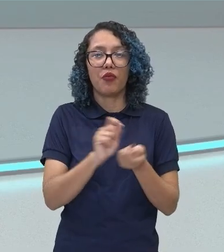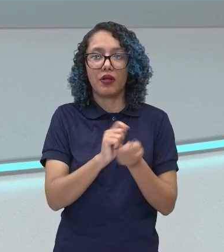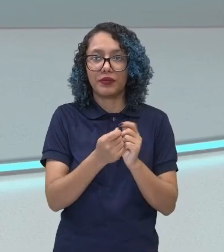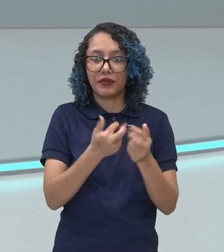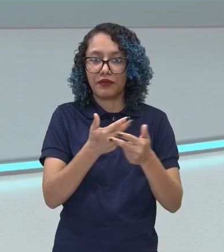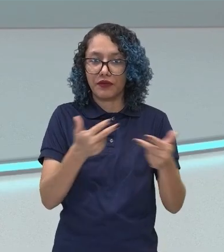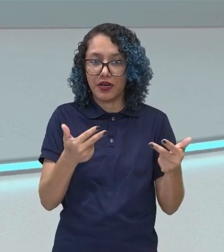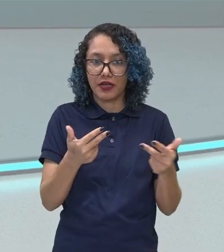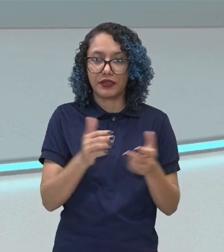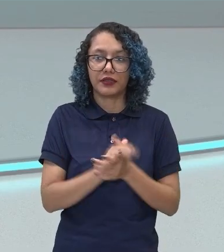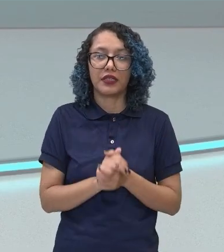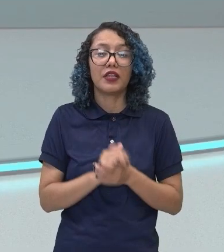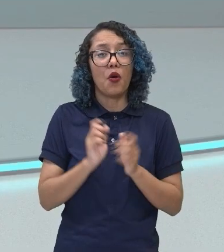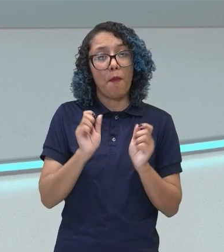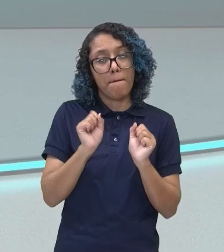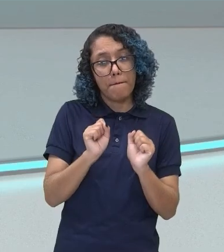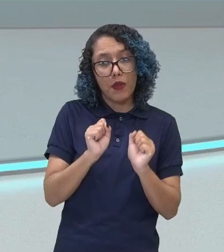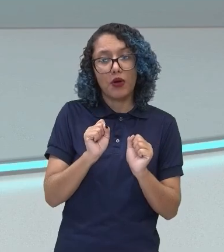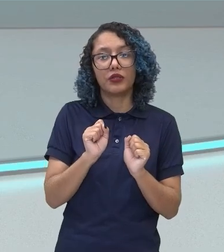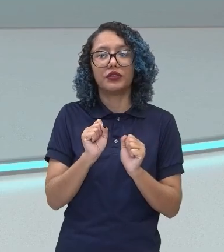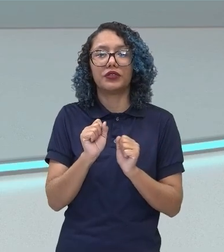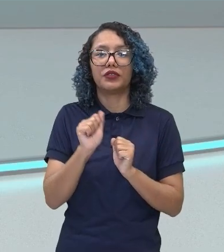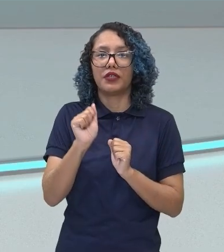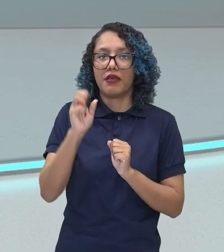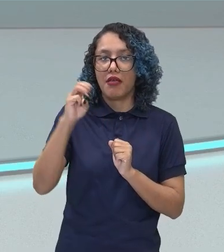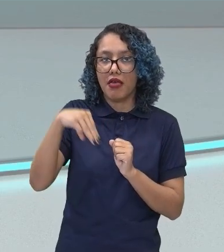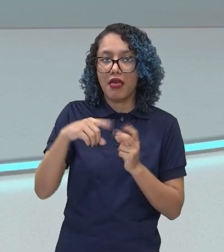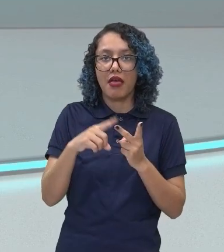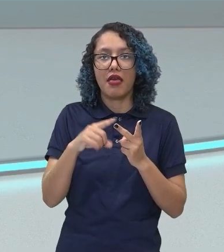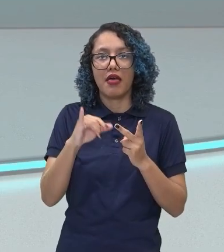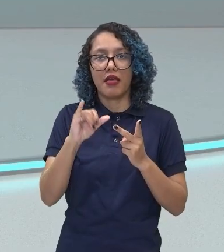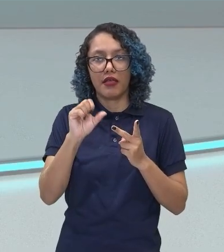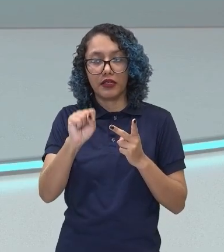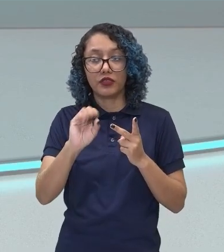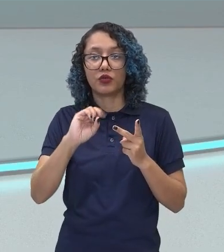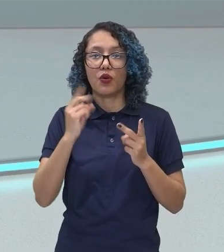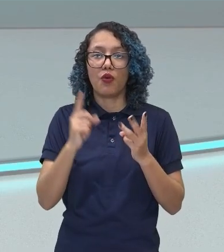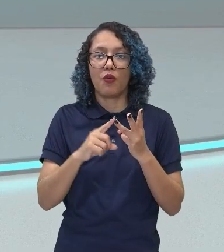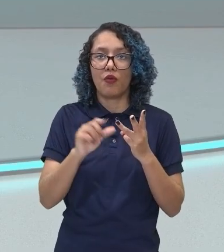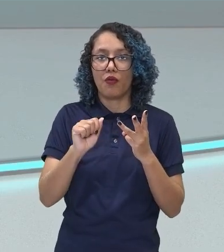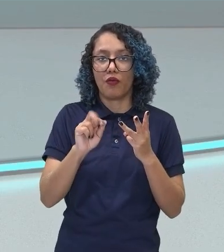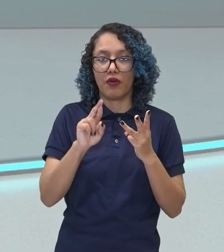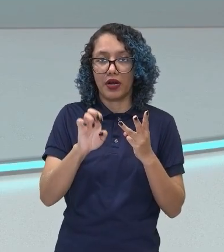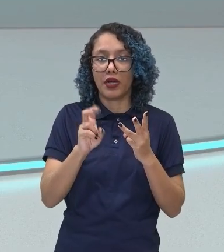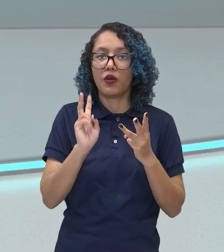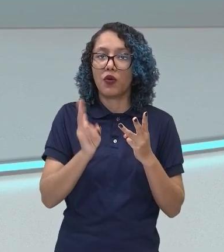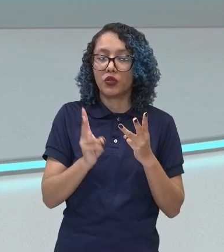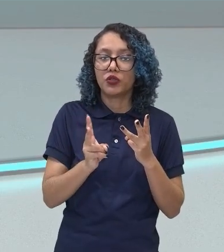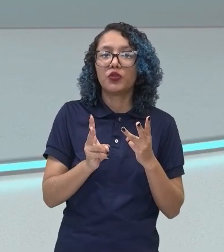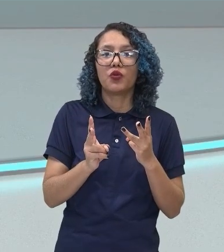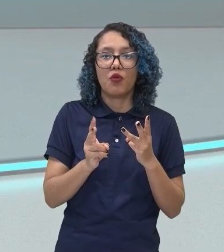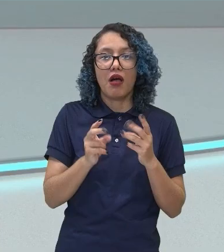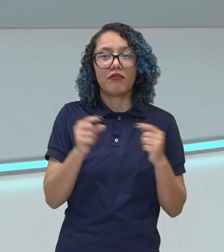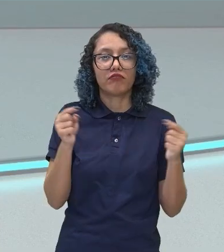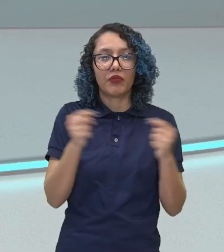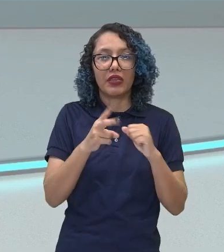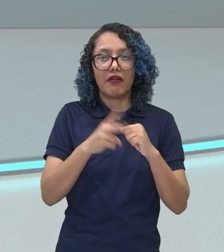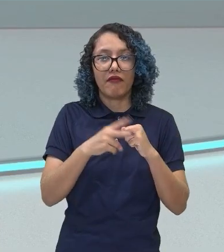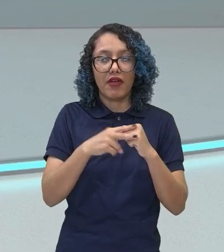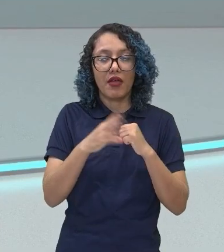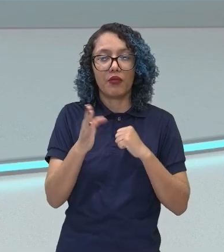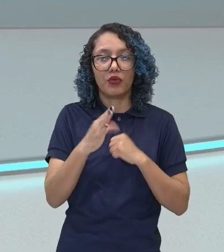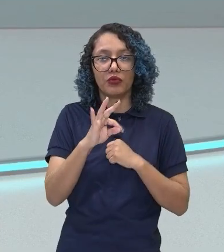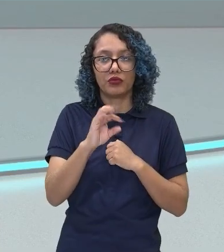desses exemplos, is ou are, mas ele continua sendo o verbo to be e a sua tradução continua sendo a mesma. Vamos continuar